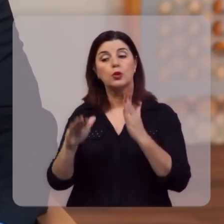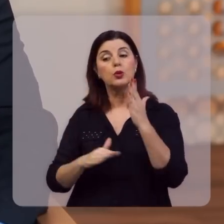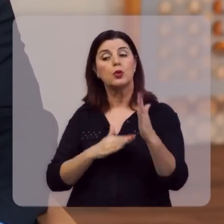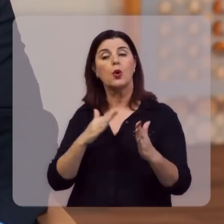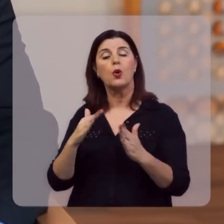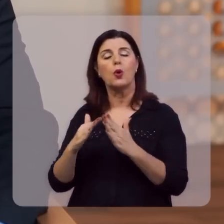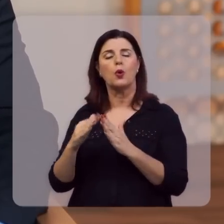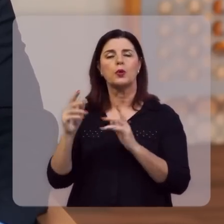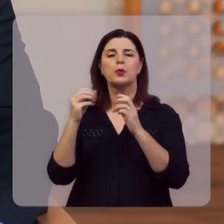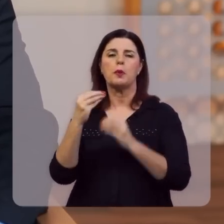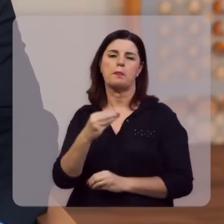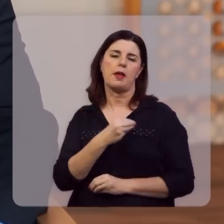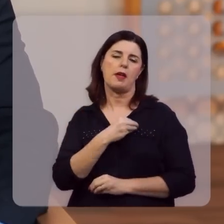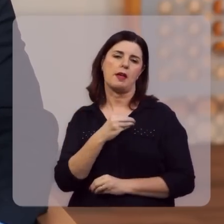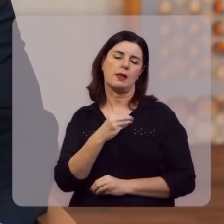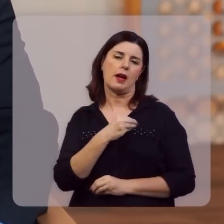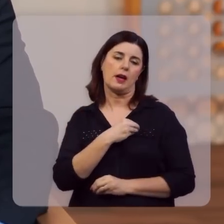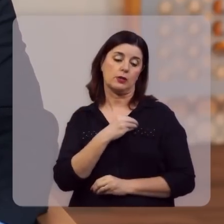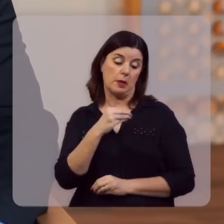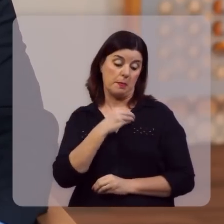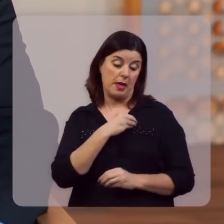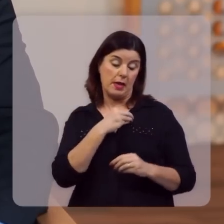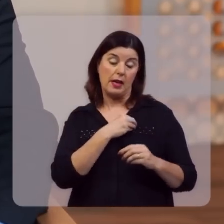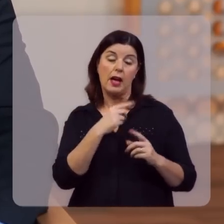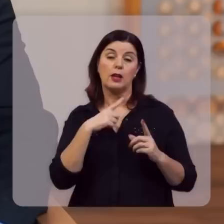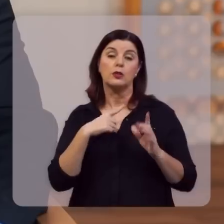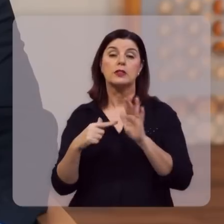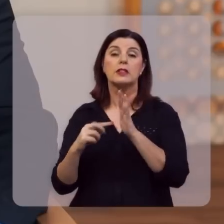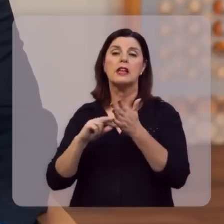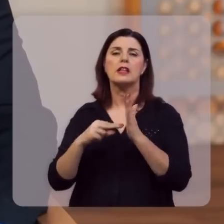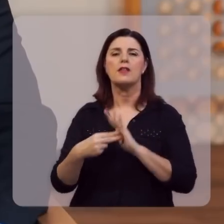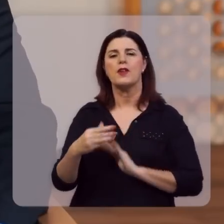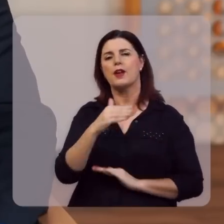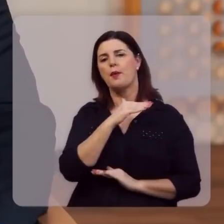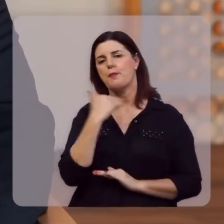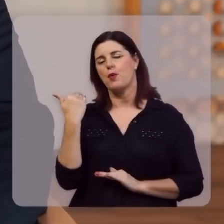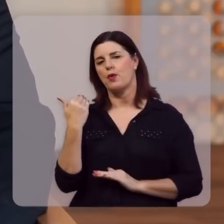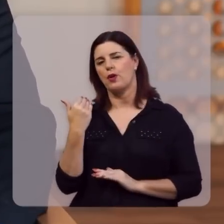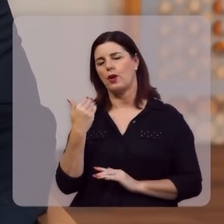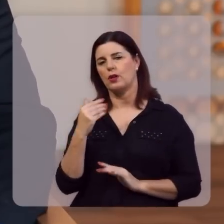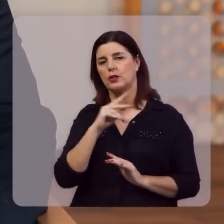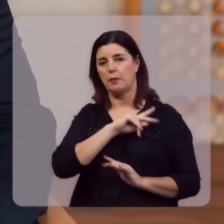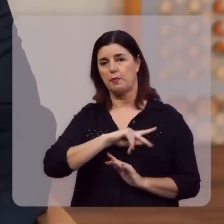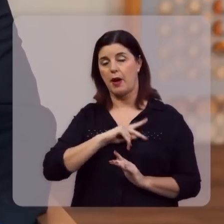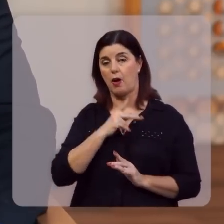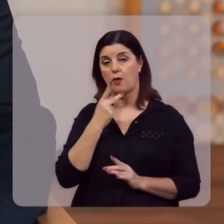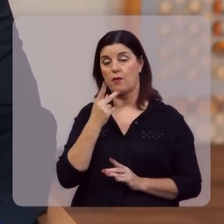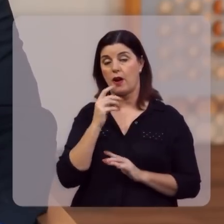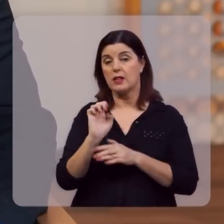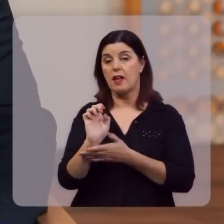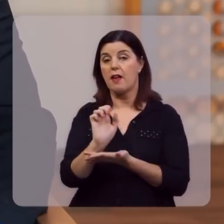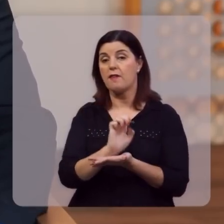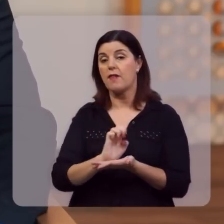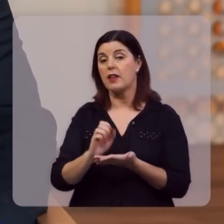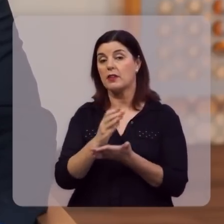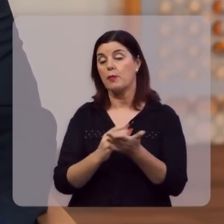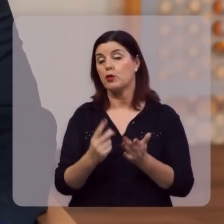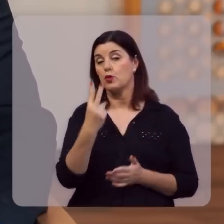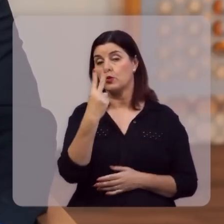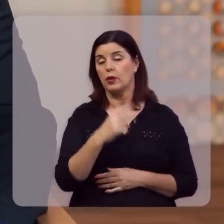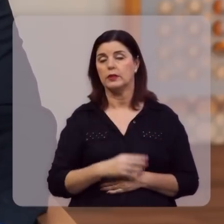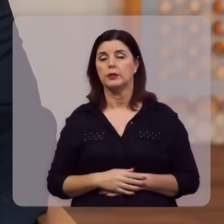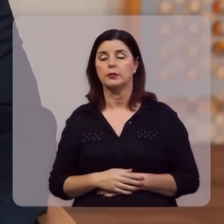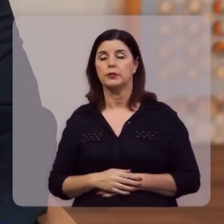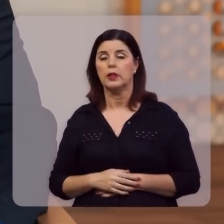pecaram e porque pecaram, estão mortos em seus delitos e pecados. É a afirmativa que Paulo faz aos Efésios, no capítulo